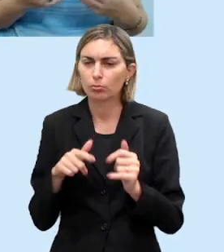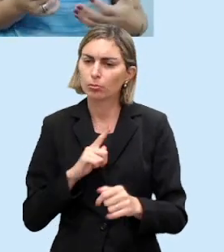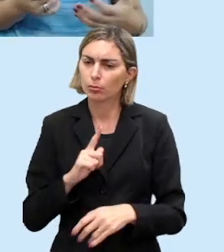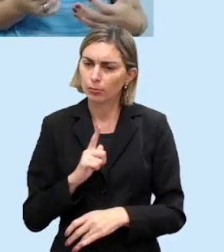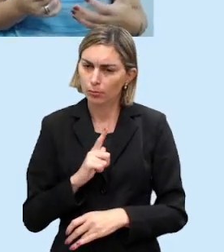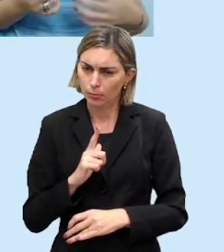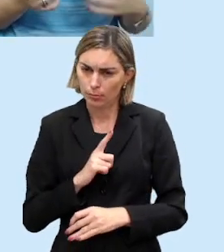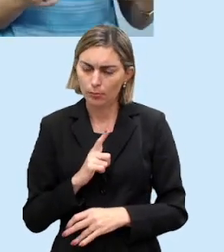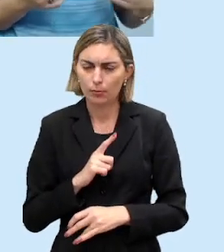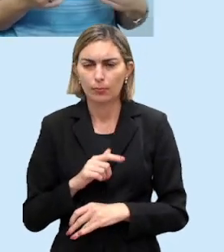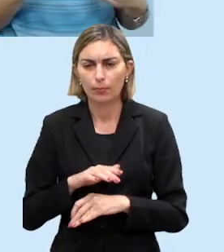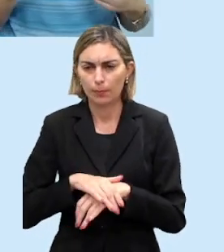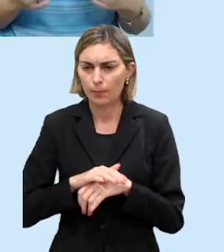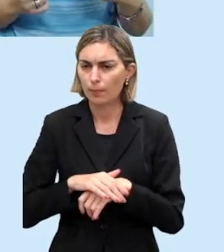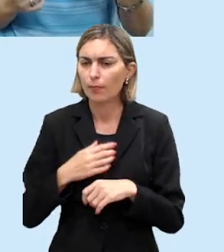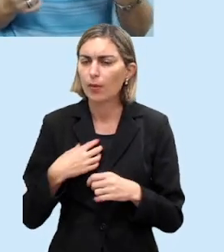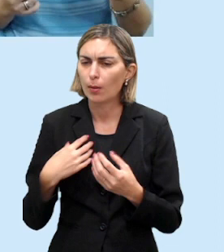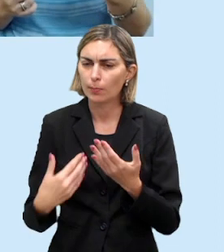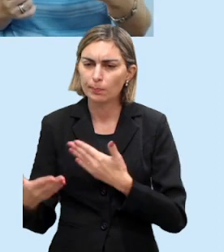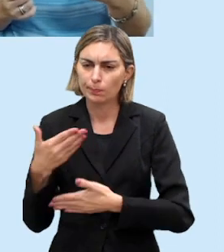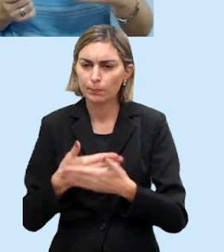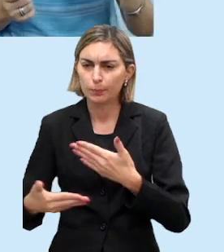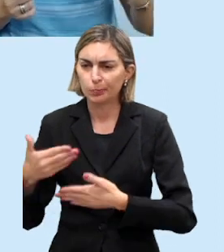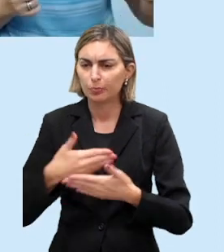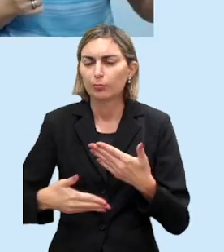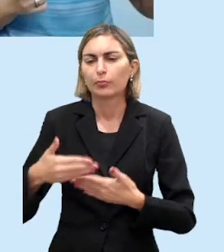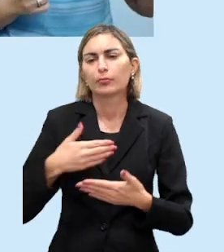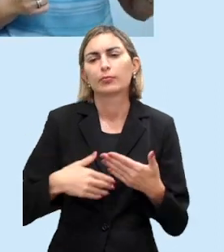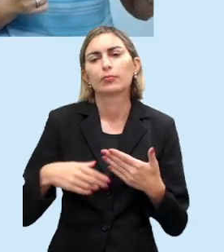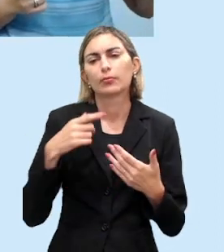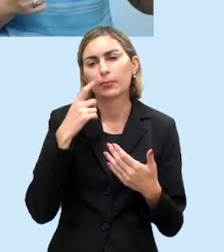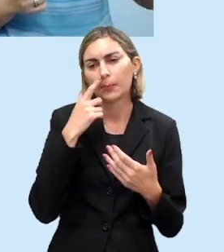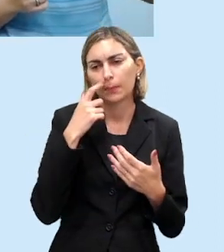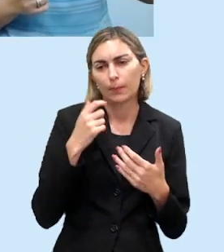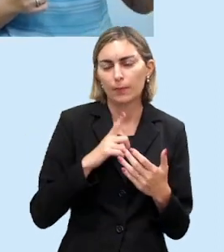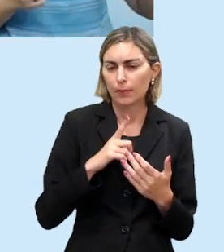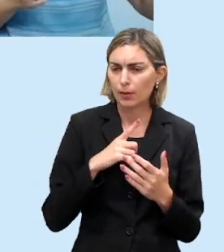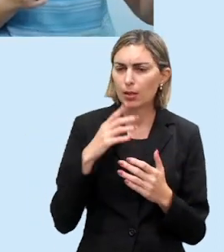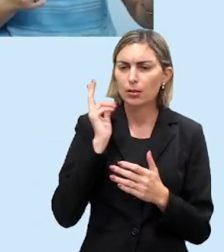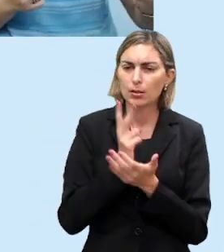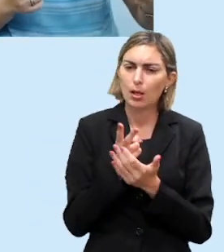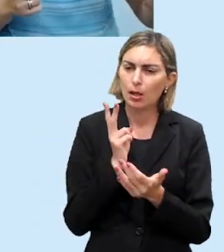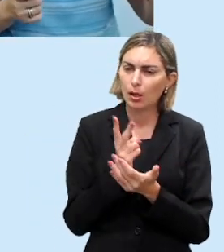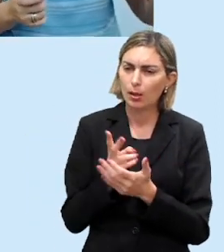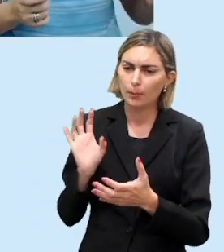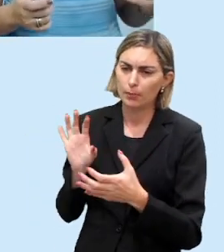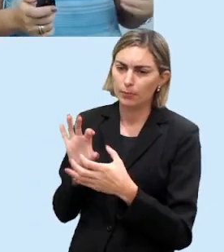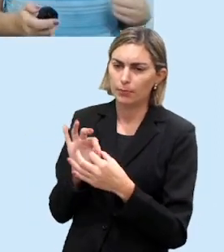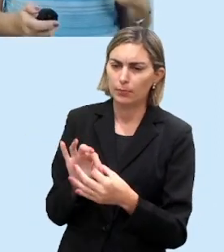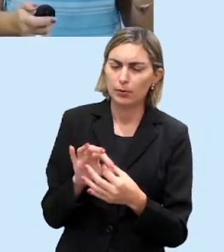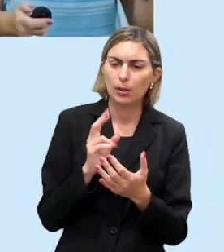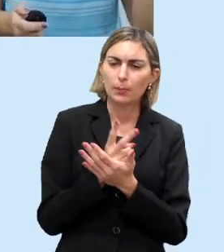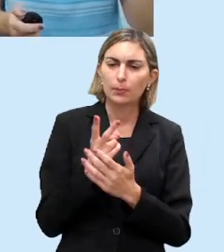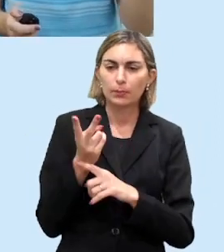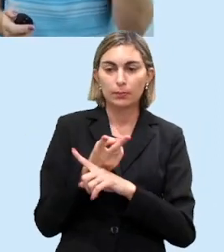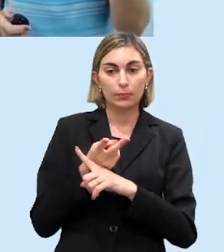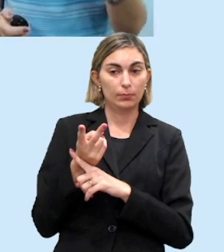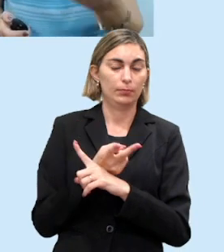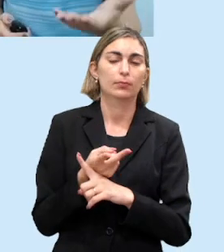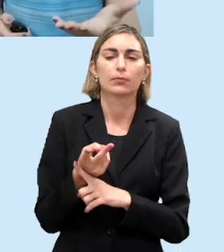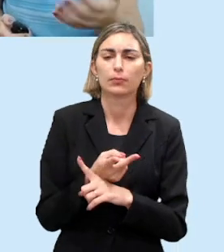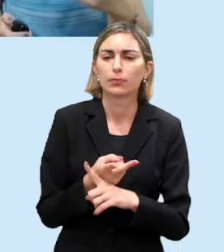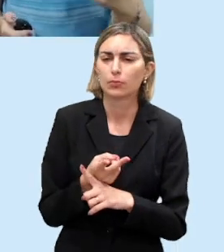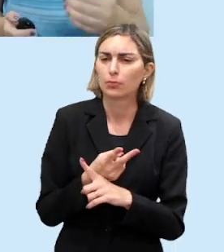em mãos, ele terá um objetivo, a gente sempre estará buscando